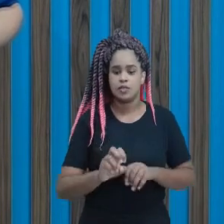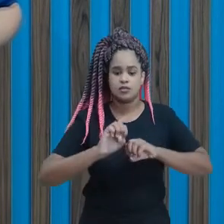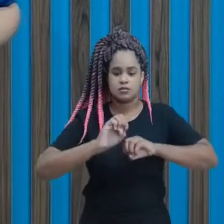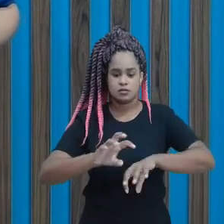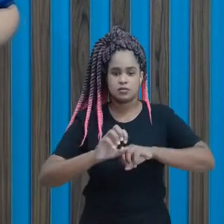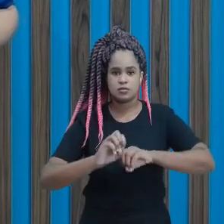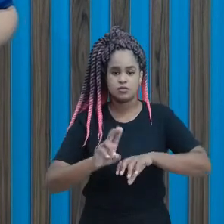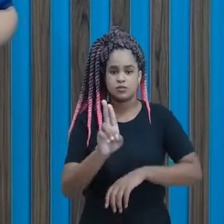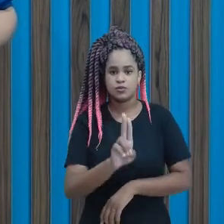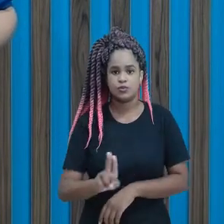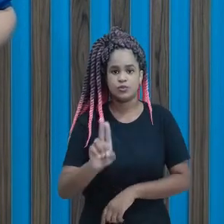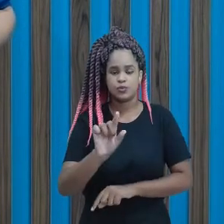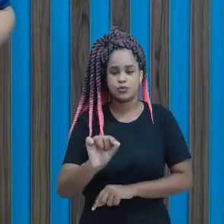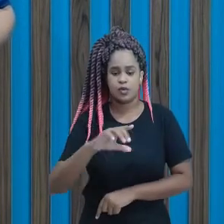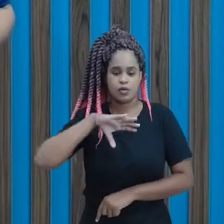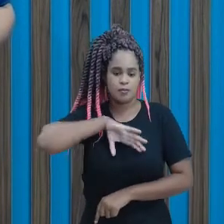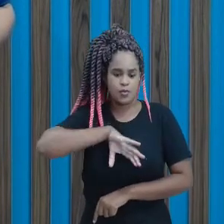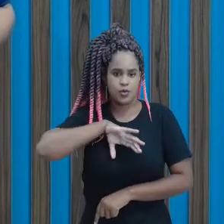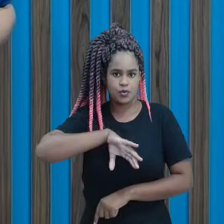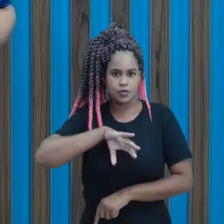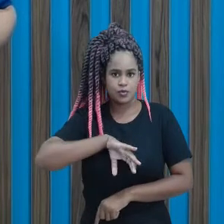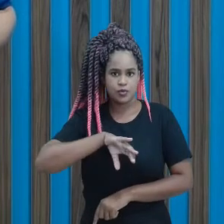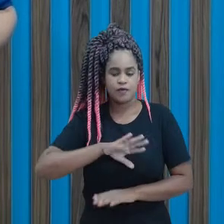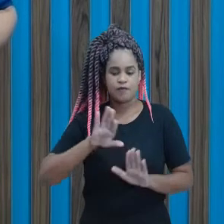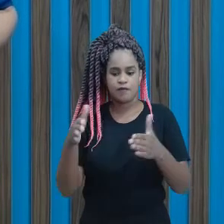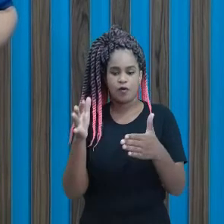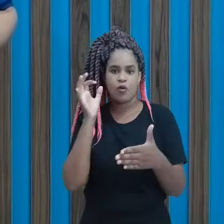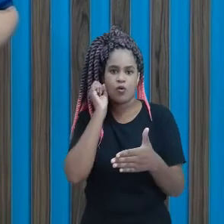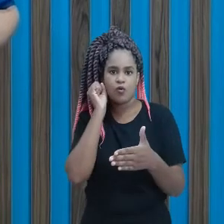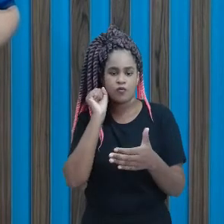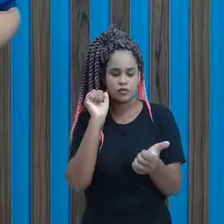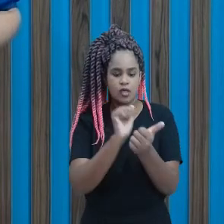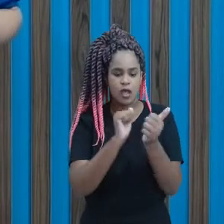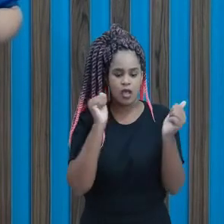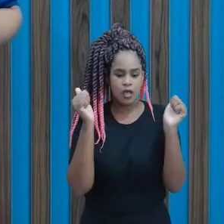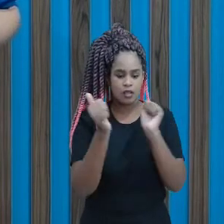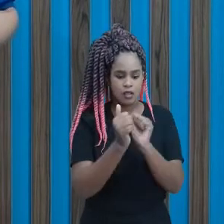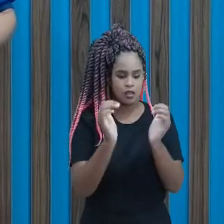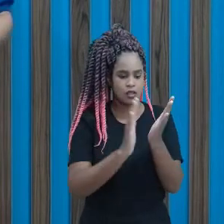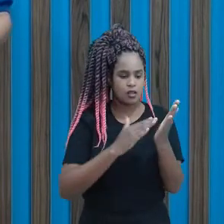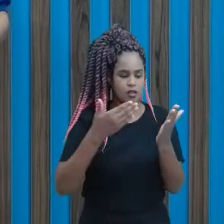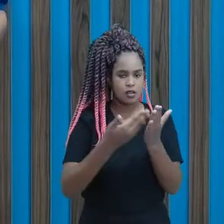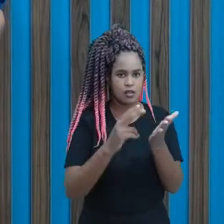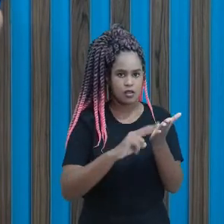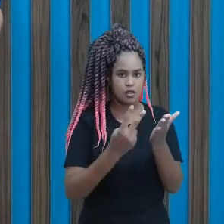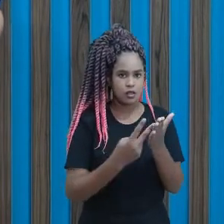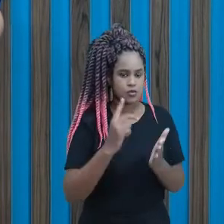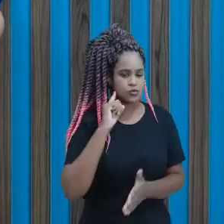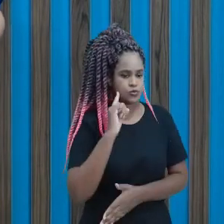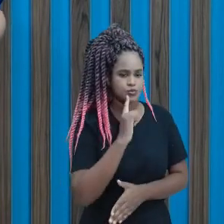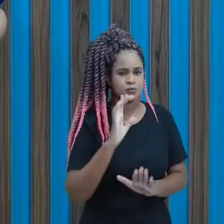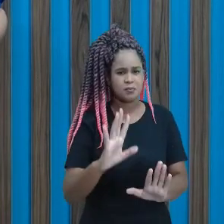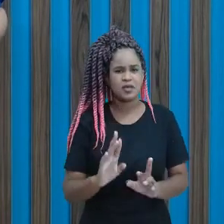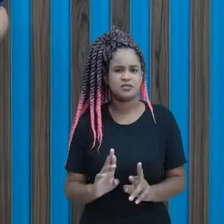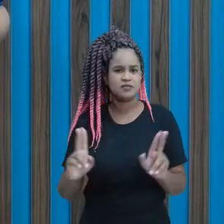para ouvintes e adaptada para os surdos. Mas seria essa a única